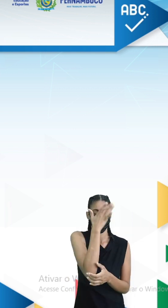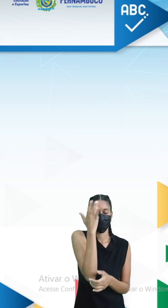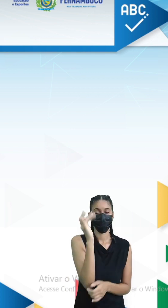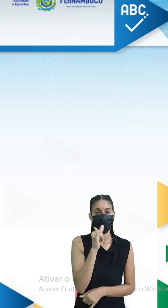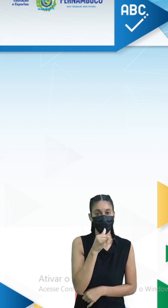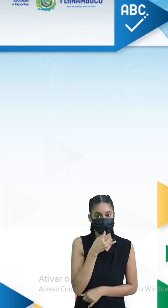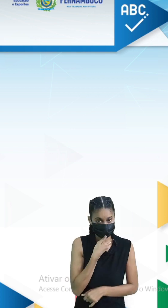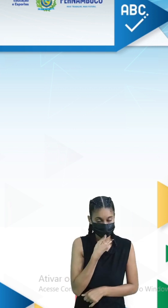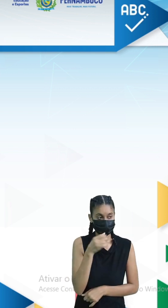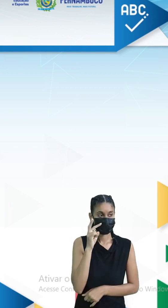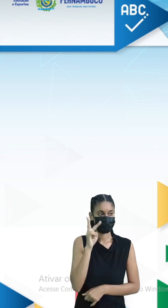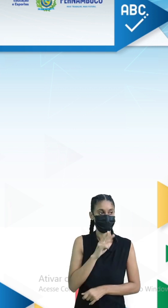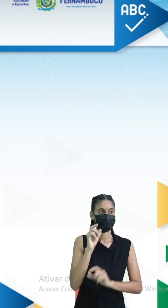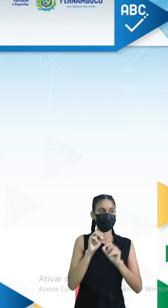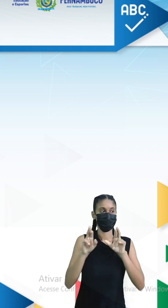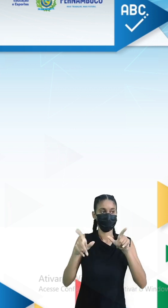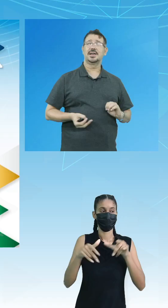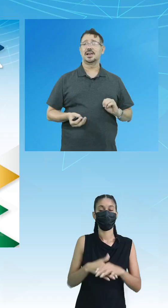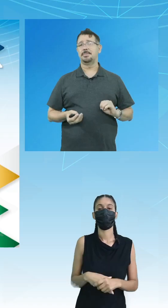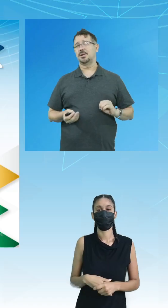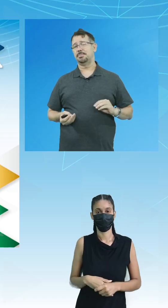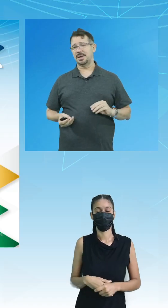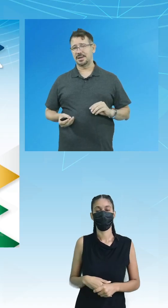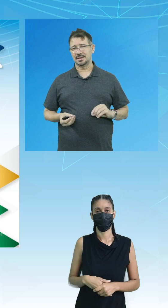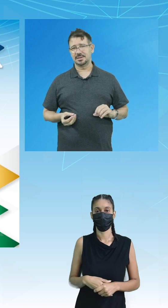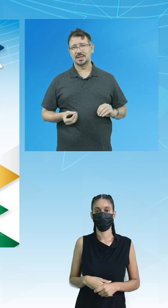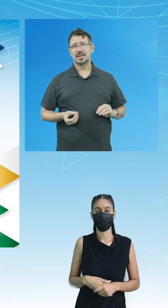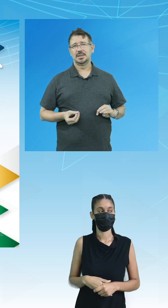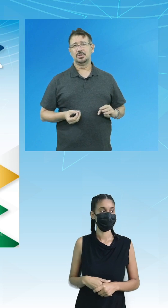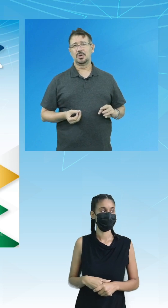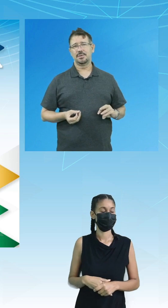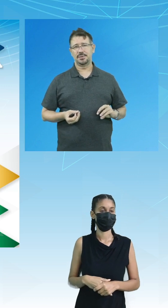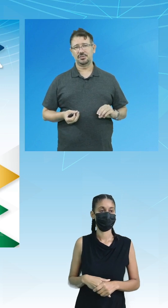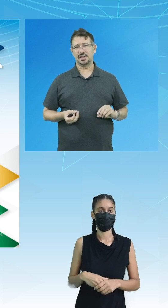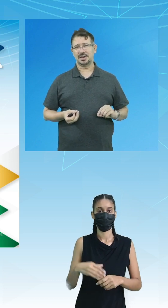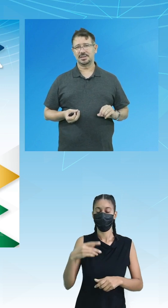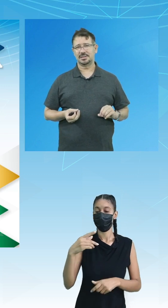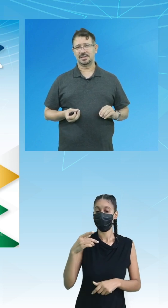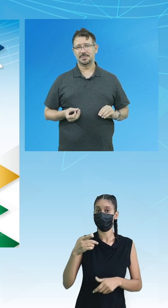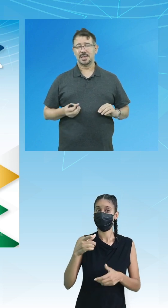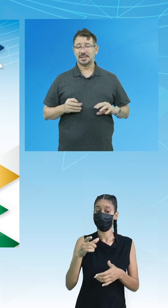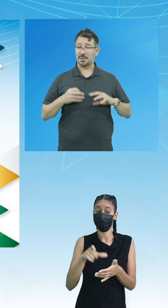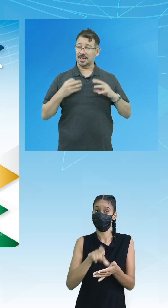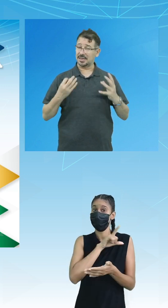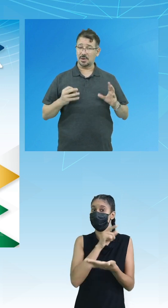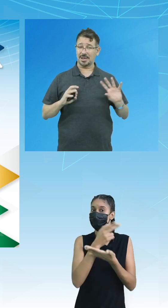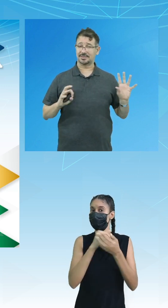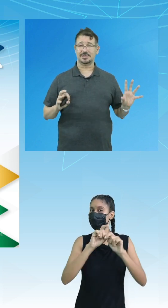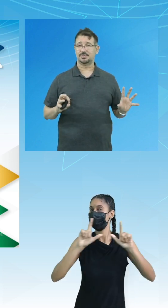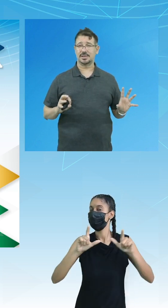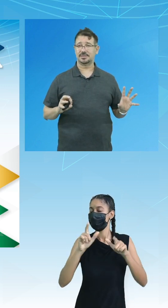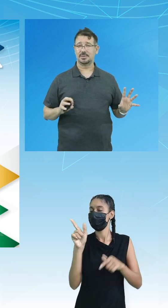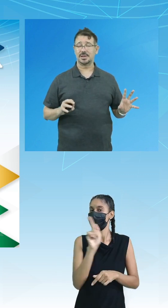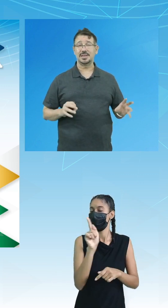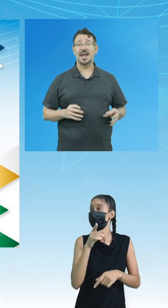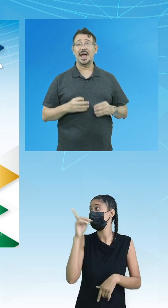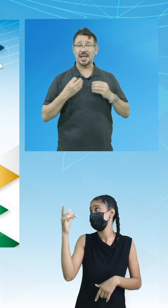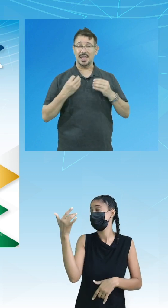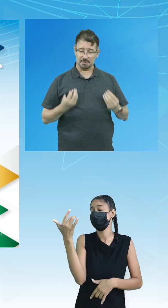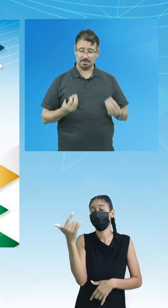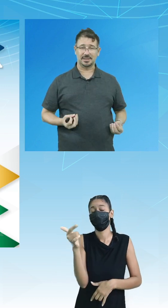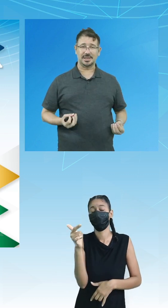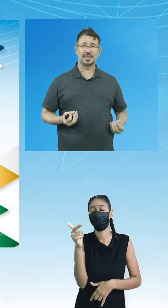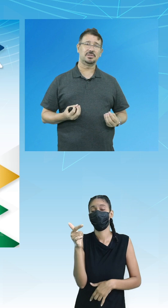triste. Veja só, diferente daquela propaganda do refrigerante. Então, aqui não há satisfação, aqui